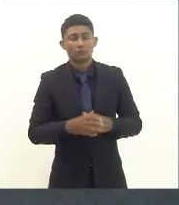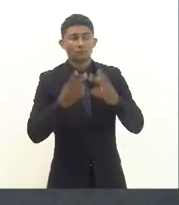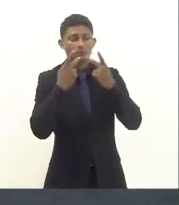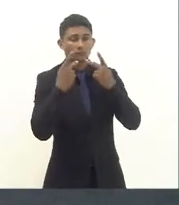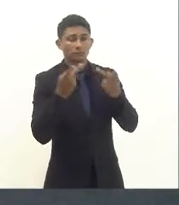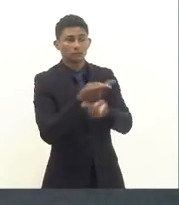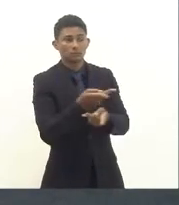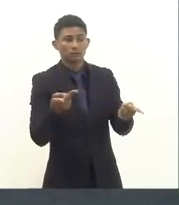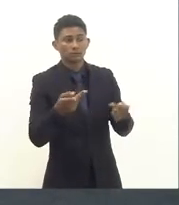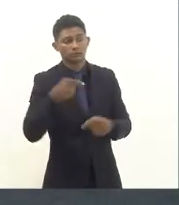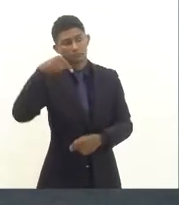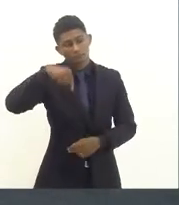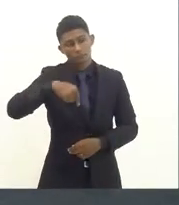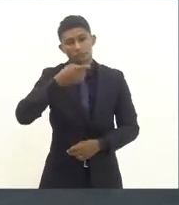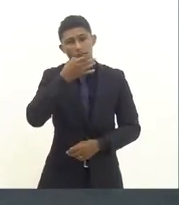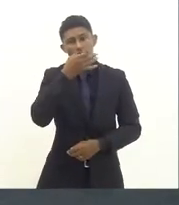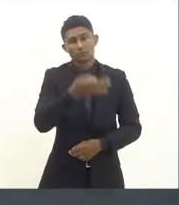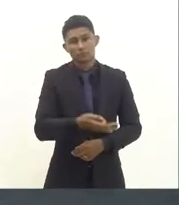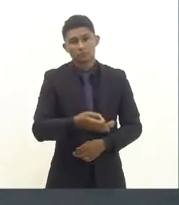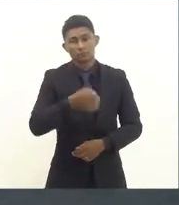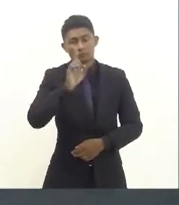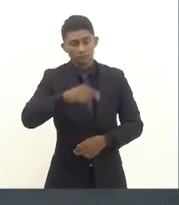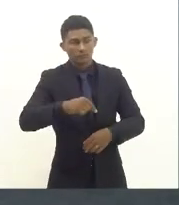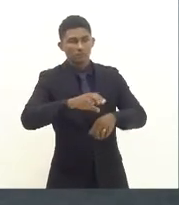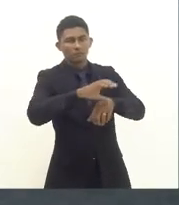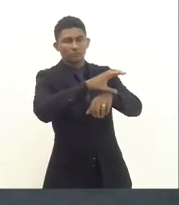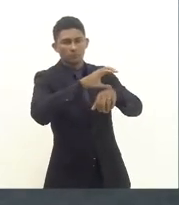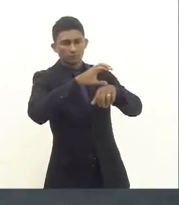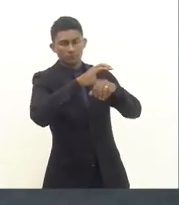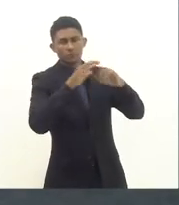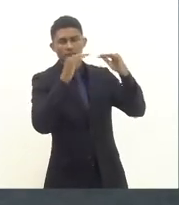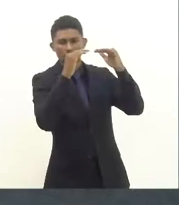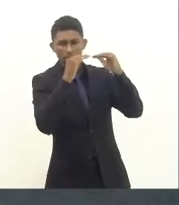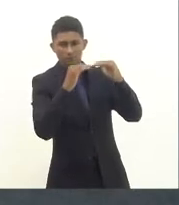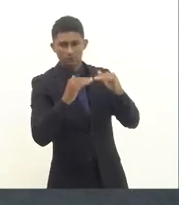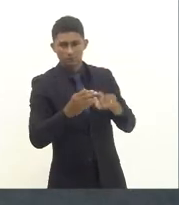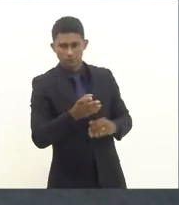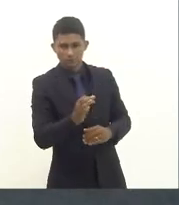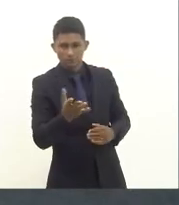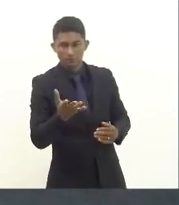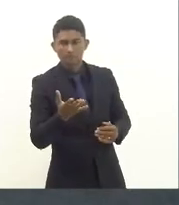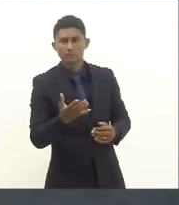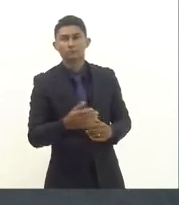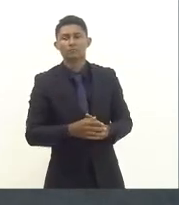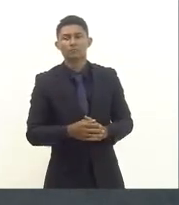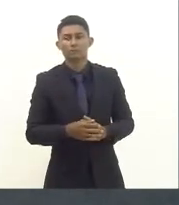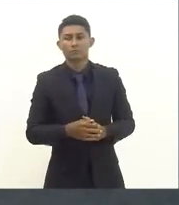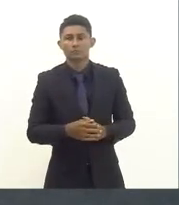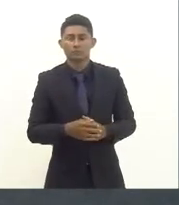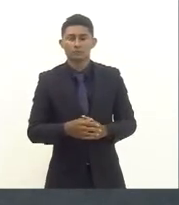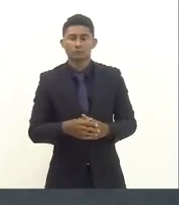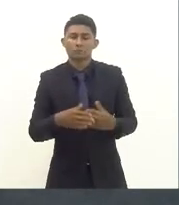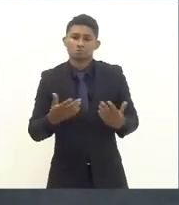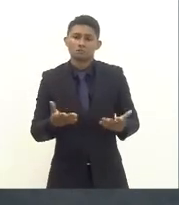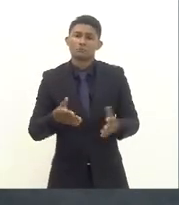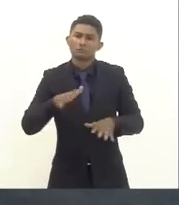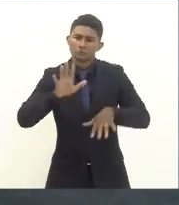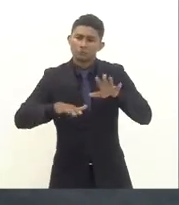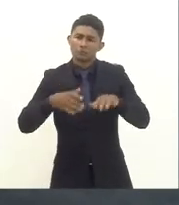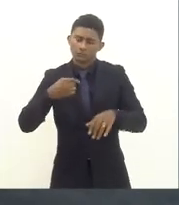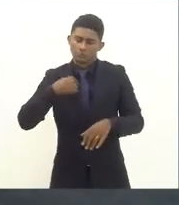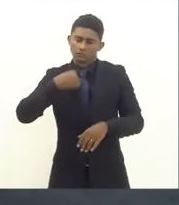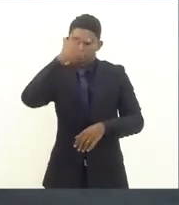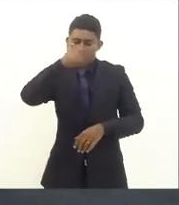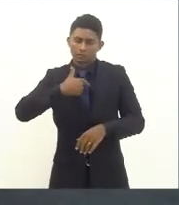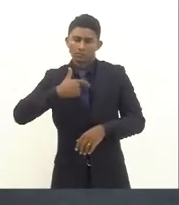claro que esse parecer é pela questão da constitucionalidade pelo mérito Eu Posso até ter uma posição diferente eu tô dando